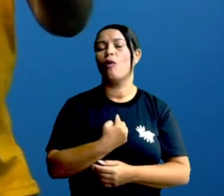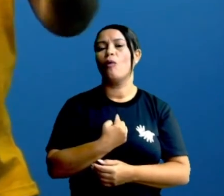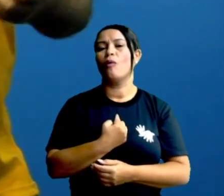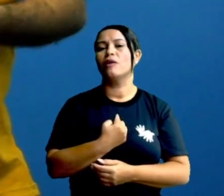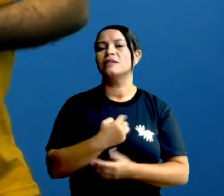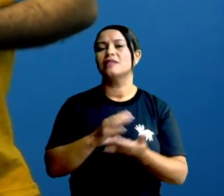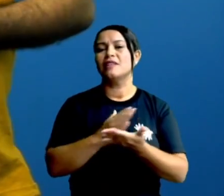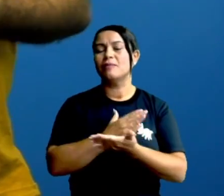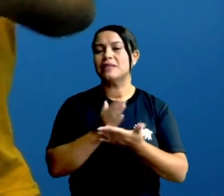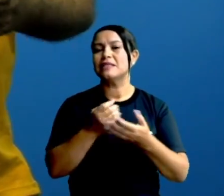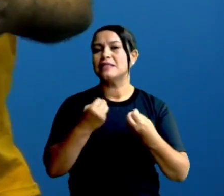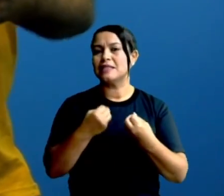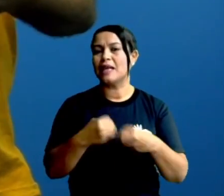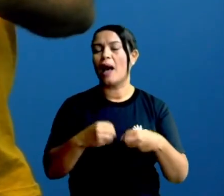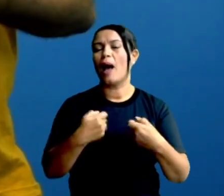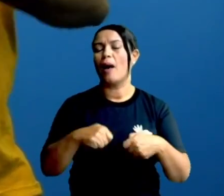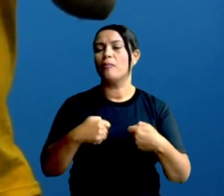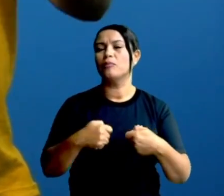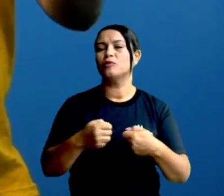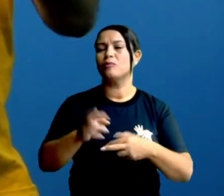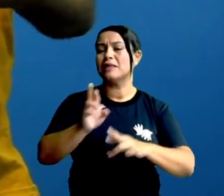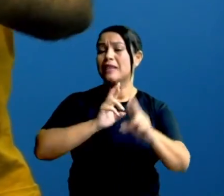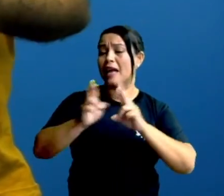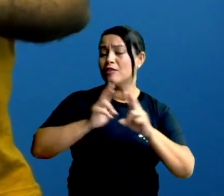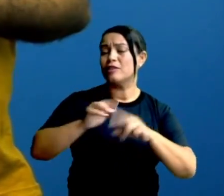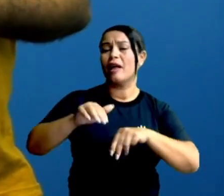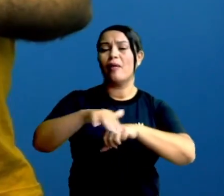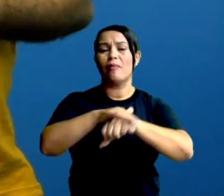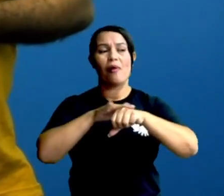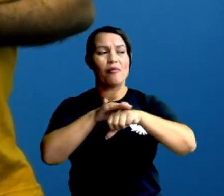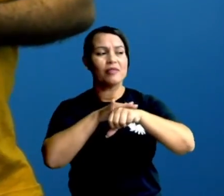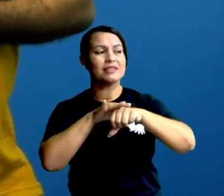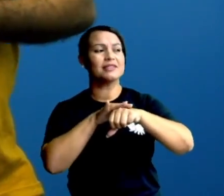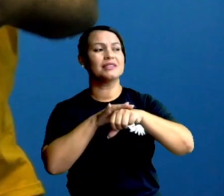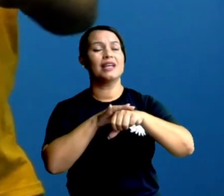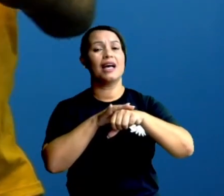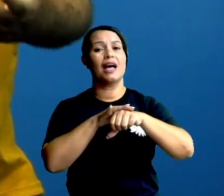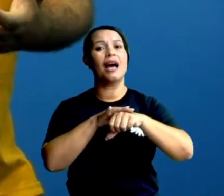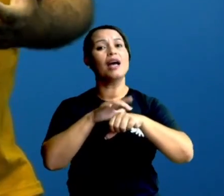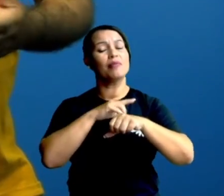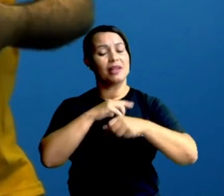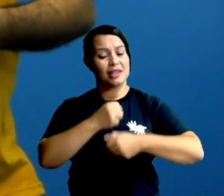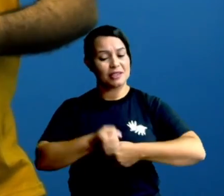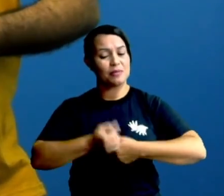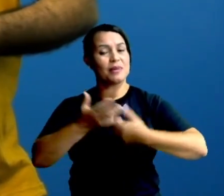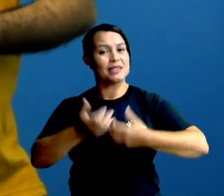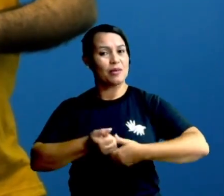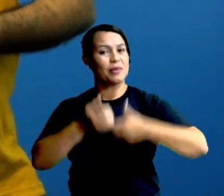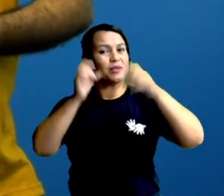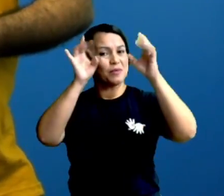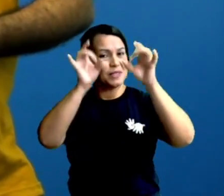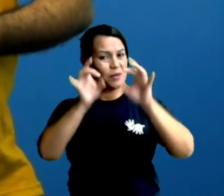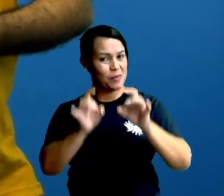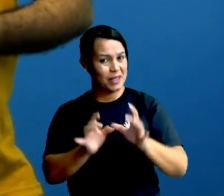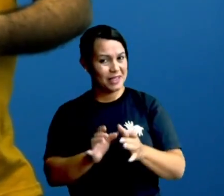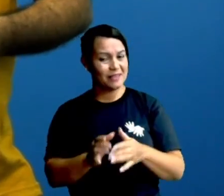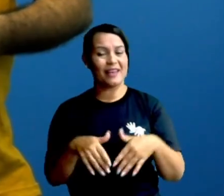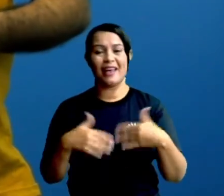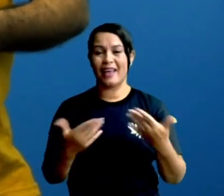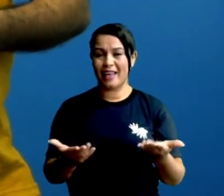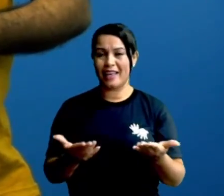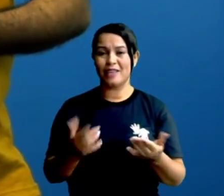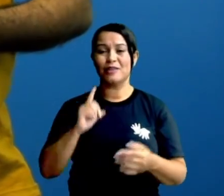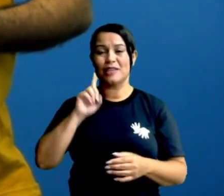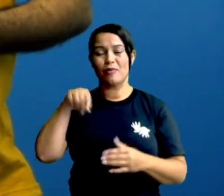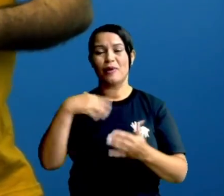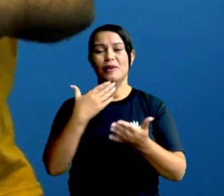lança a mão, né, para viver, para se relacionar, para conversar e para se expressar especialmente. Então é isso